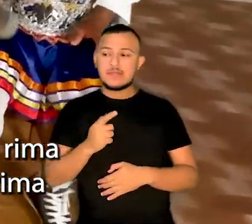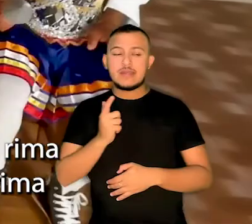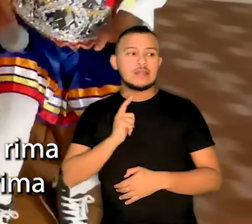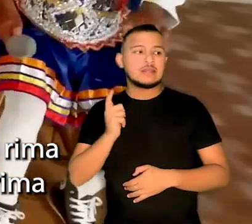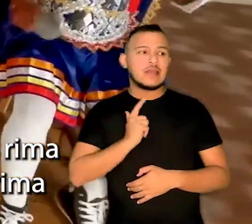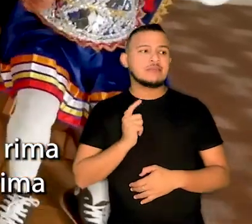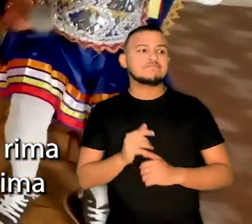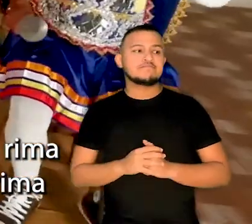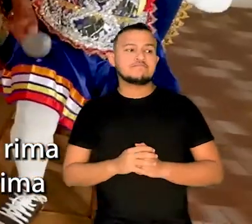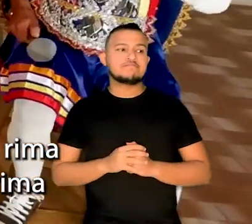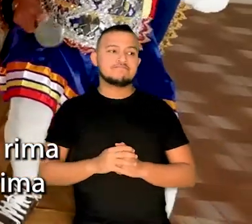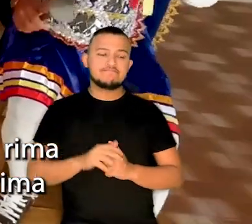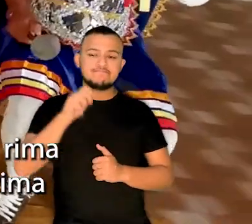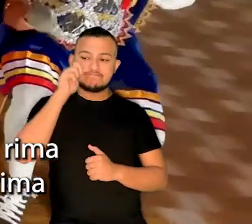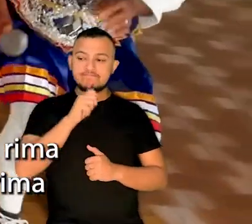cima.